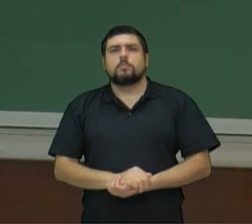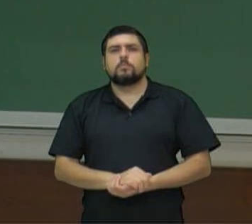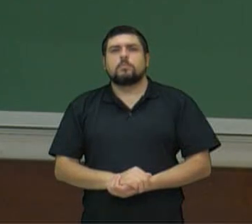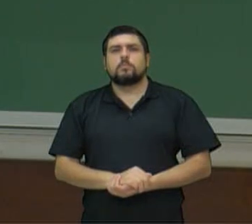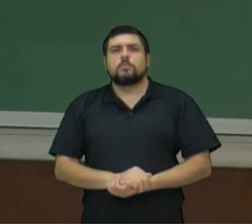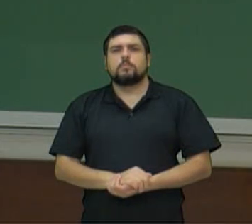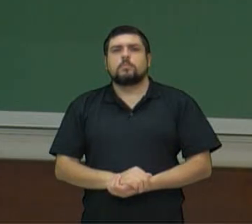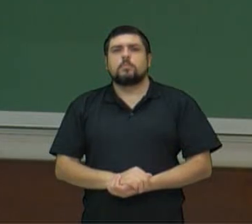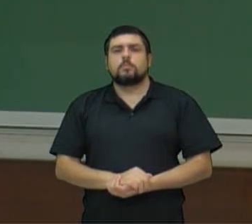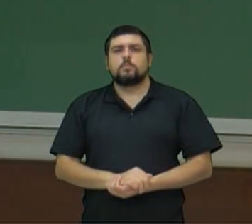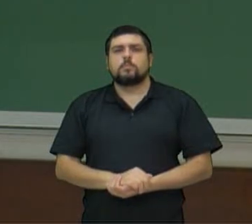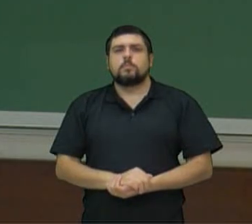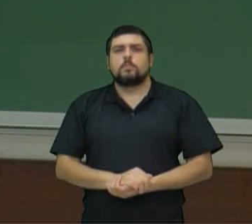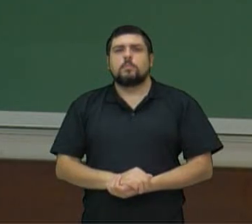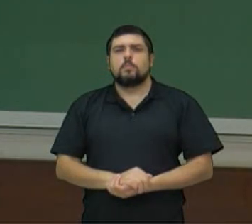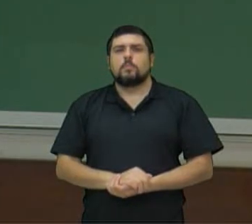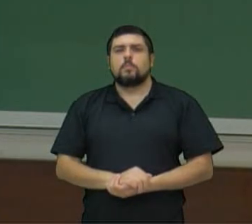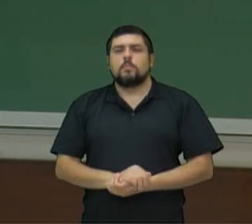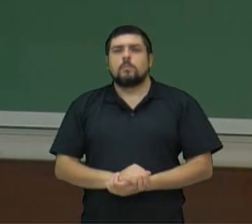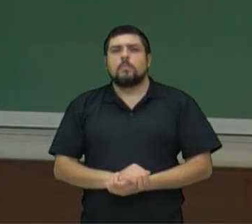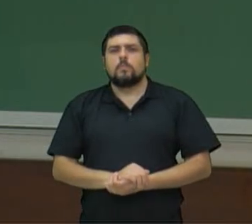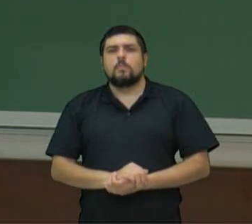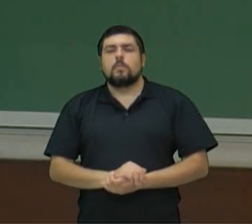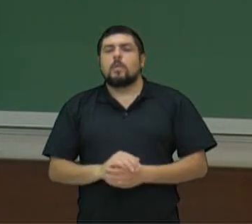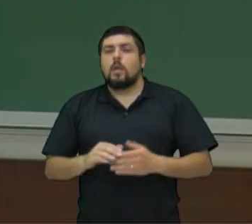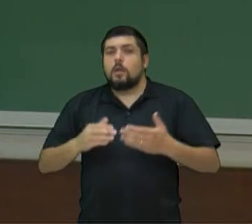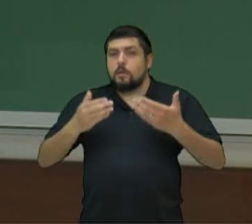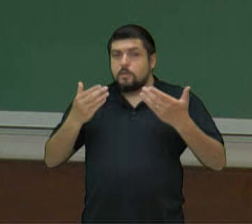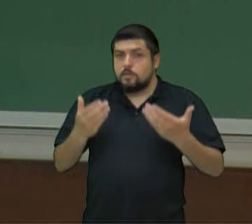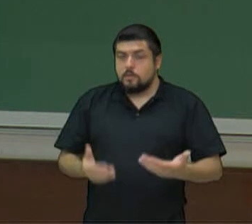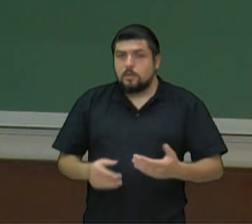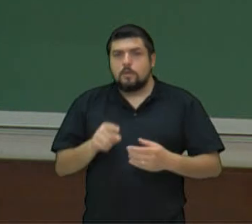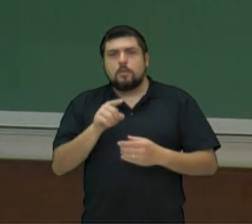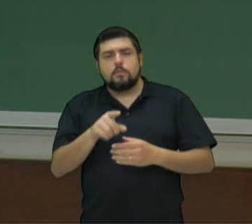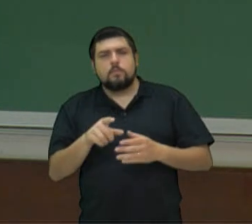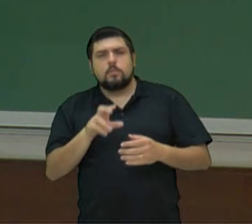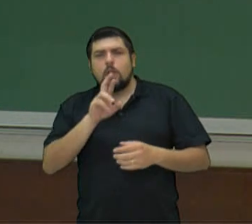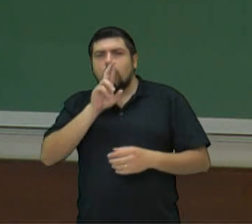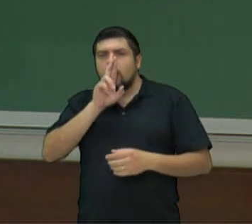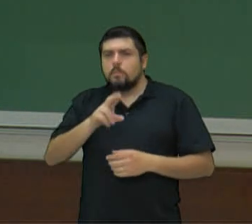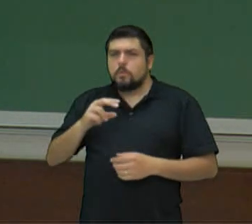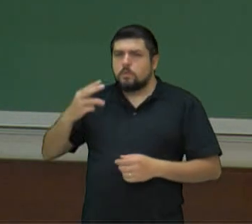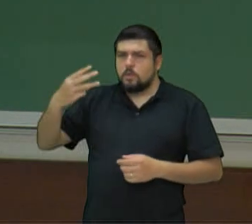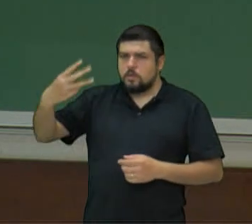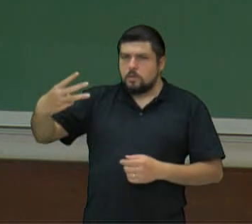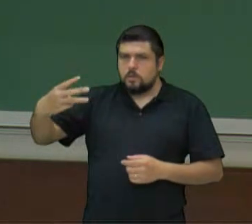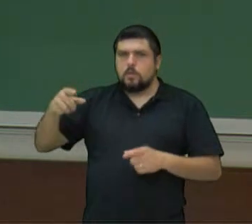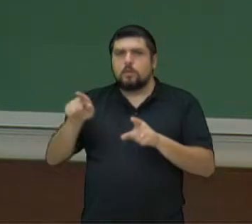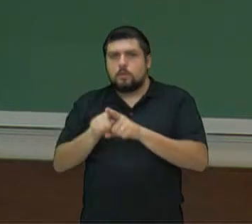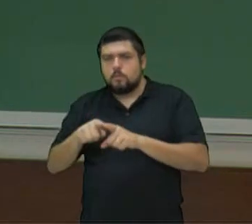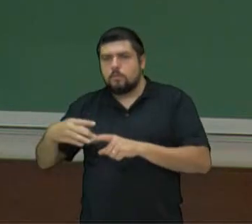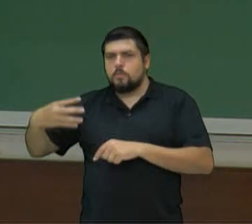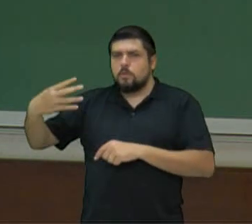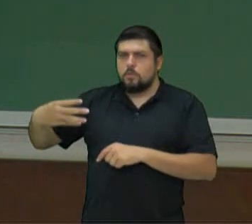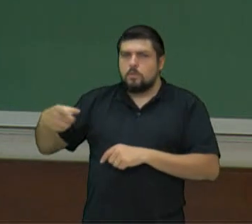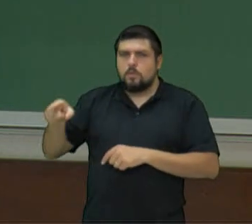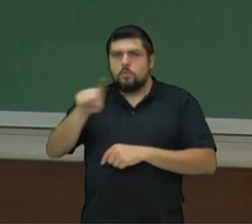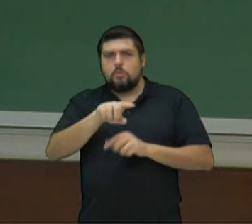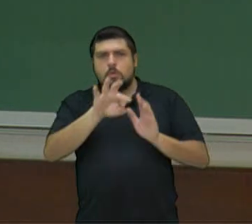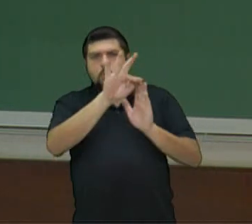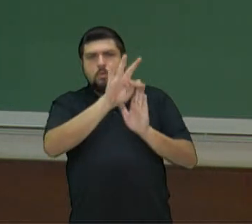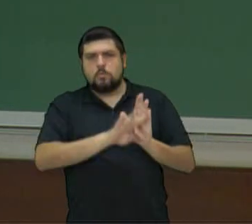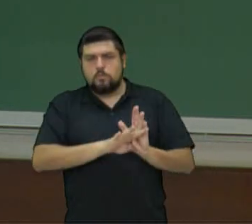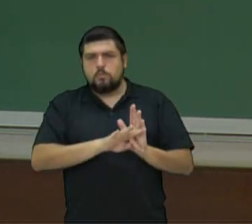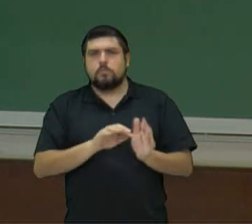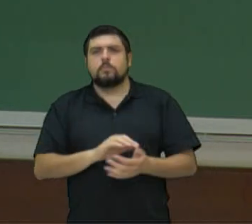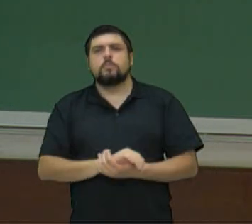para vocês, caso vocês precisem fazer a consulta para responder a 3 e a 4. Está pedindo assim, ó, identifique a link word que